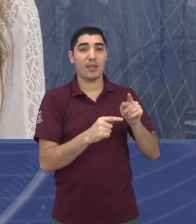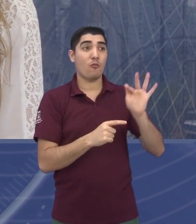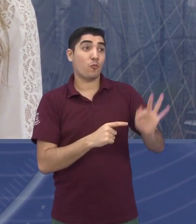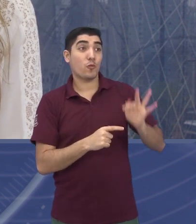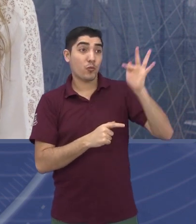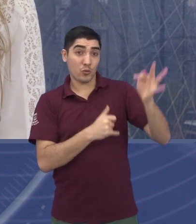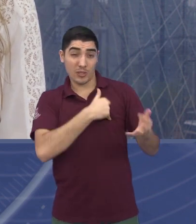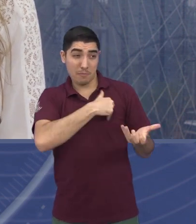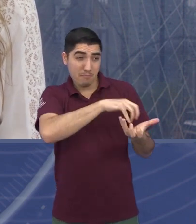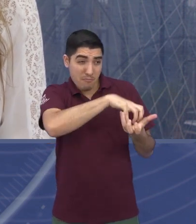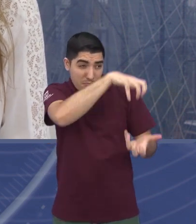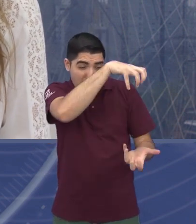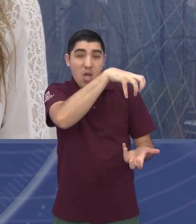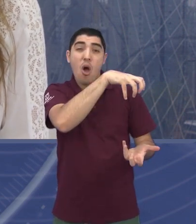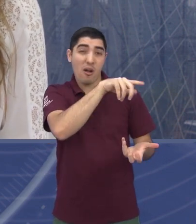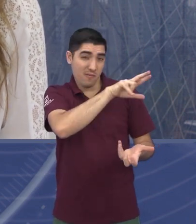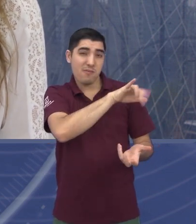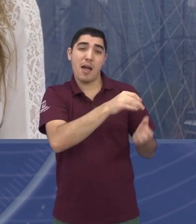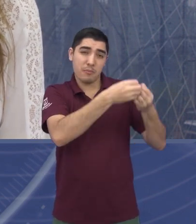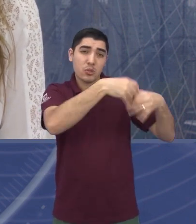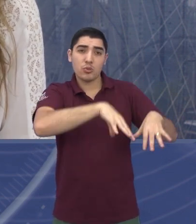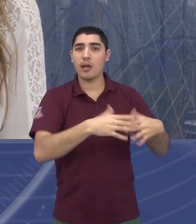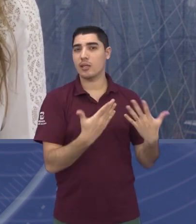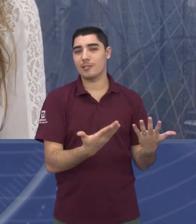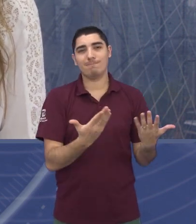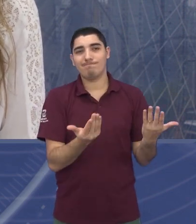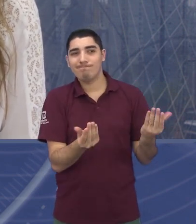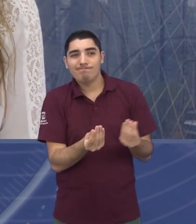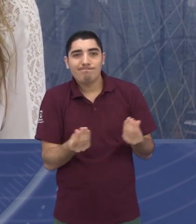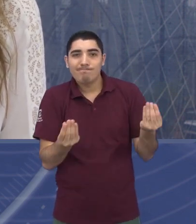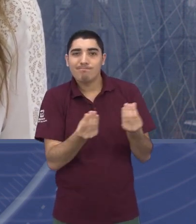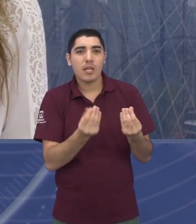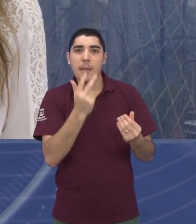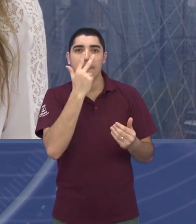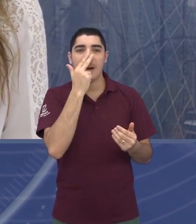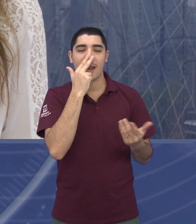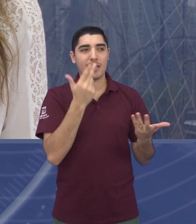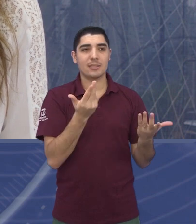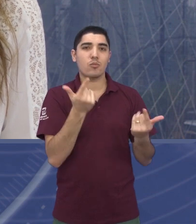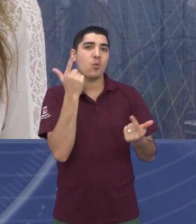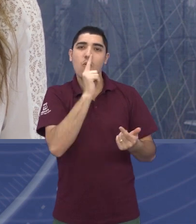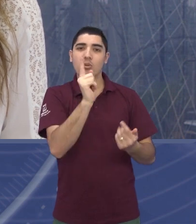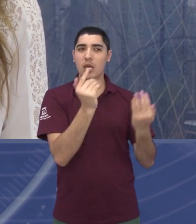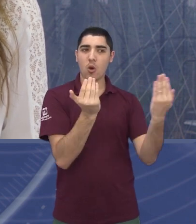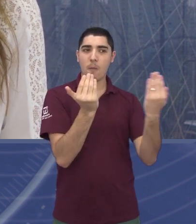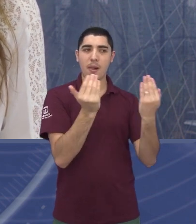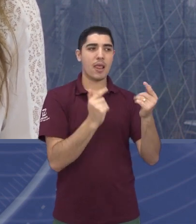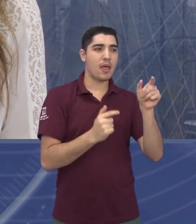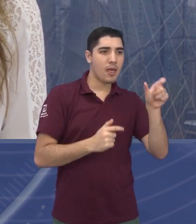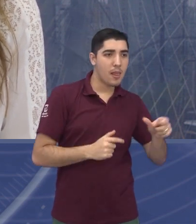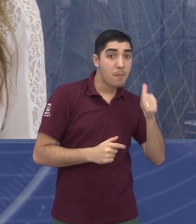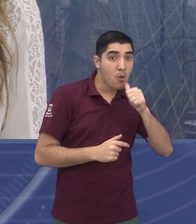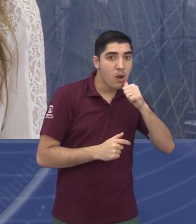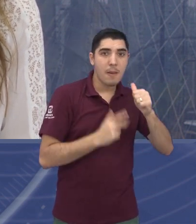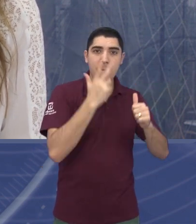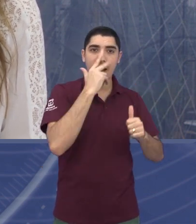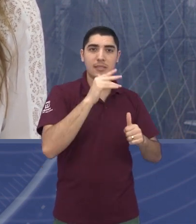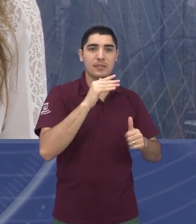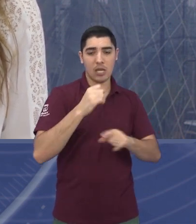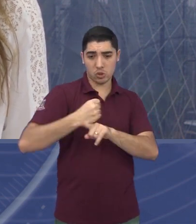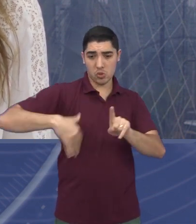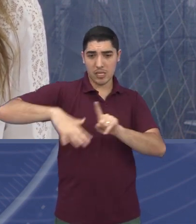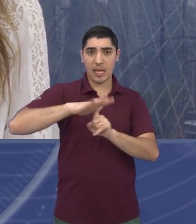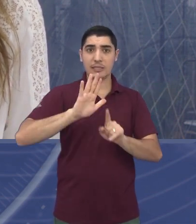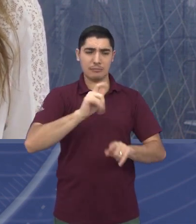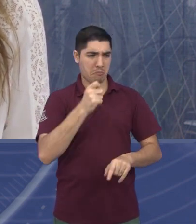porque é uma concorrência, uma comparação desleal, né? Não dá nem para comparar em termos de cobrança também que a mulher tem para dar conta